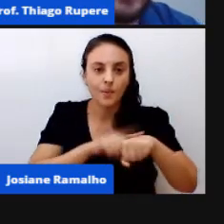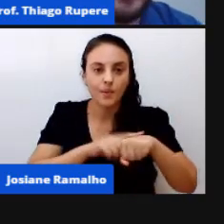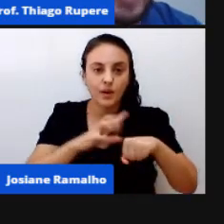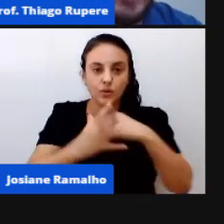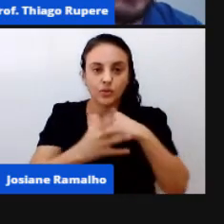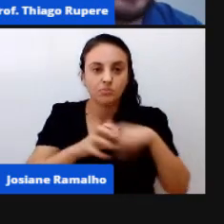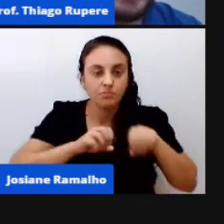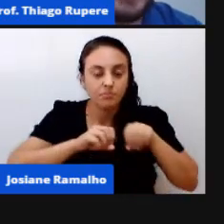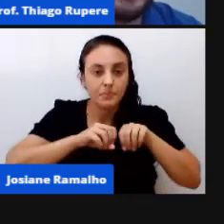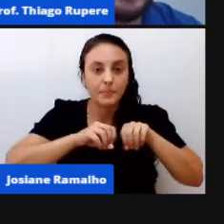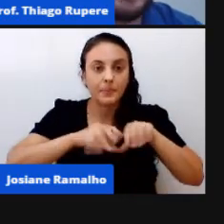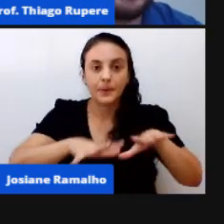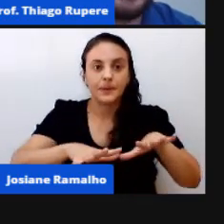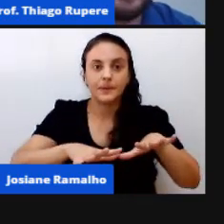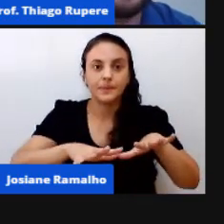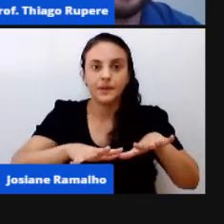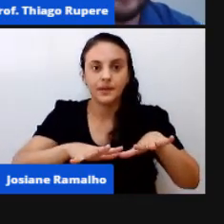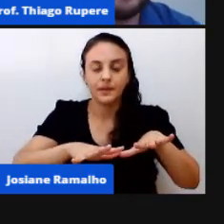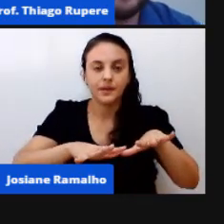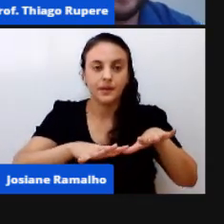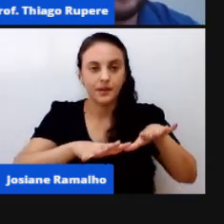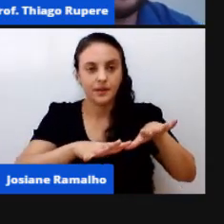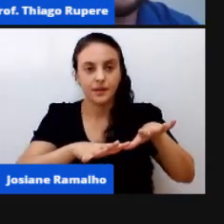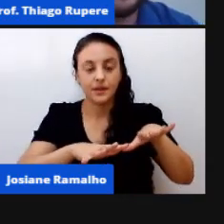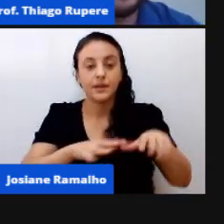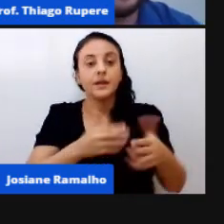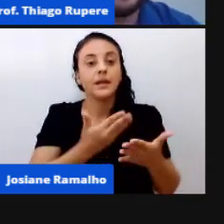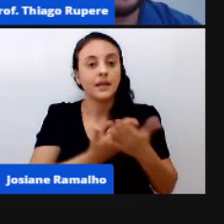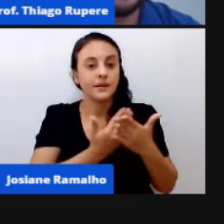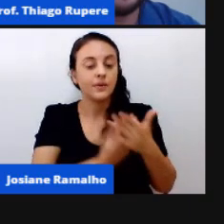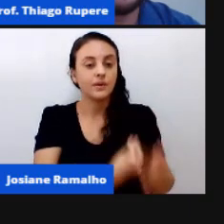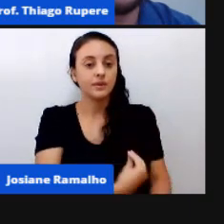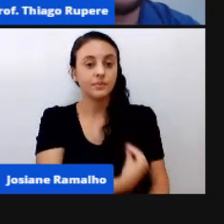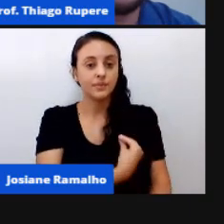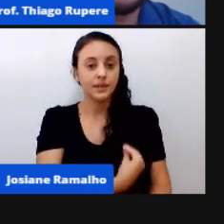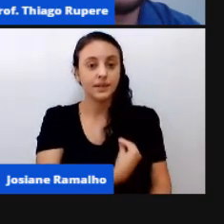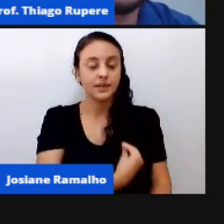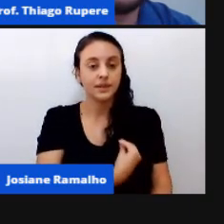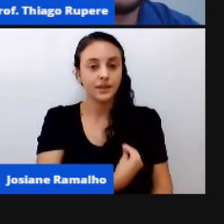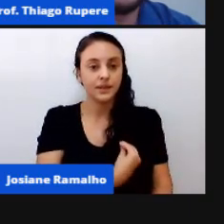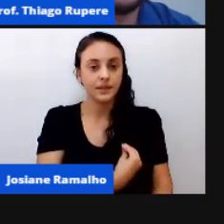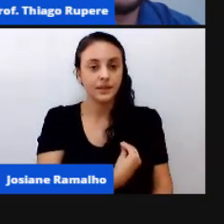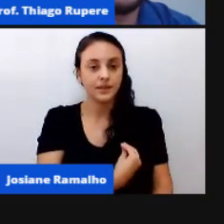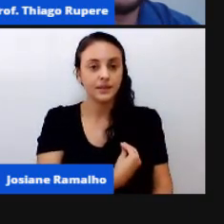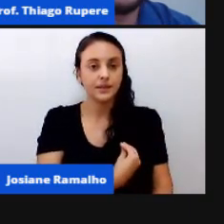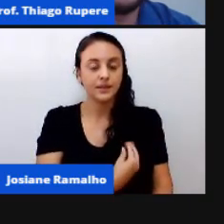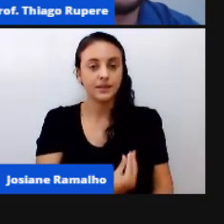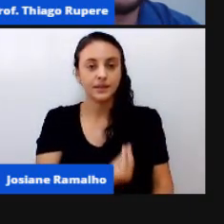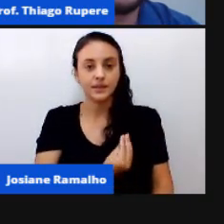dizer, normal, né, das aulas presenciais, que inclusive,